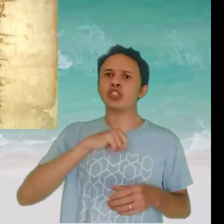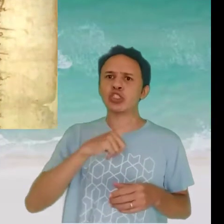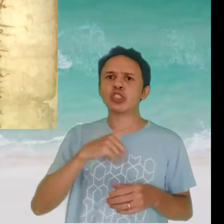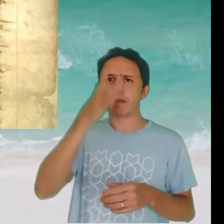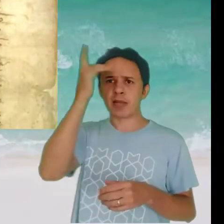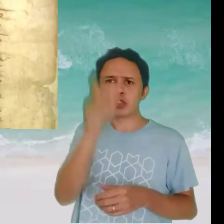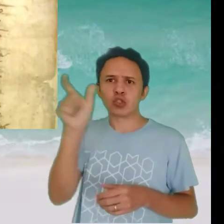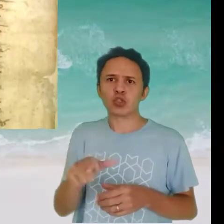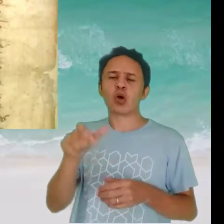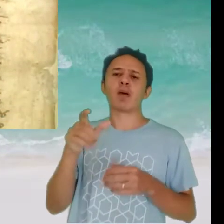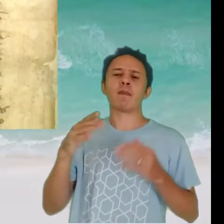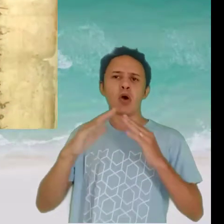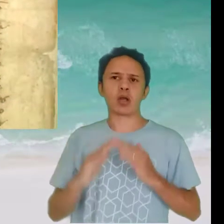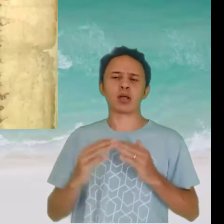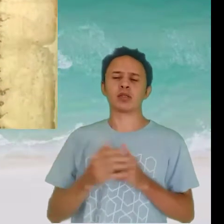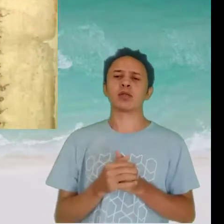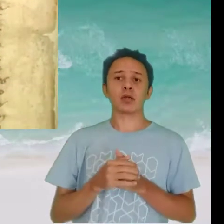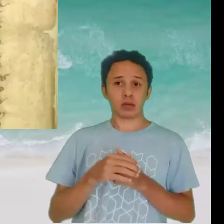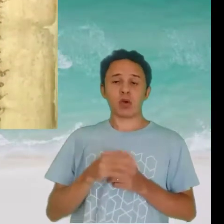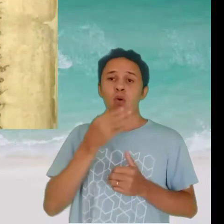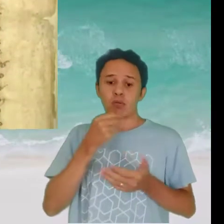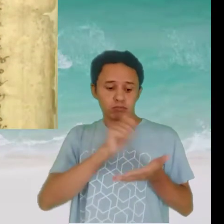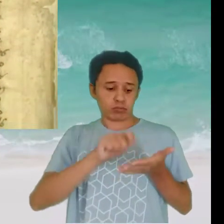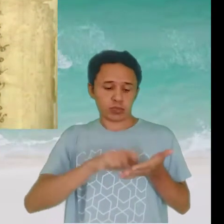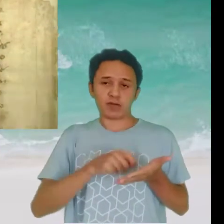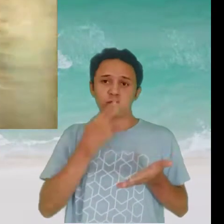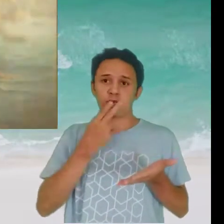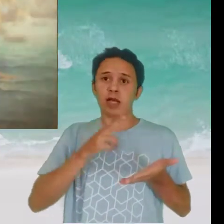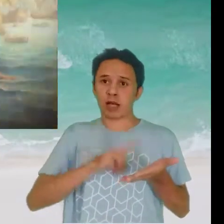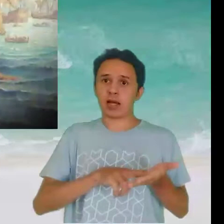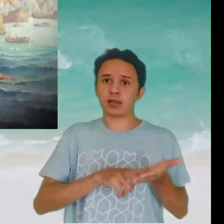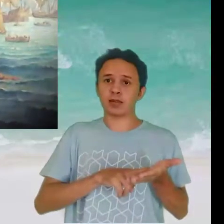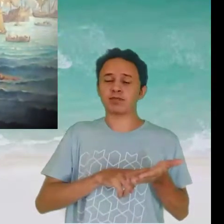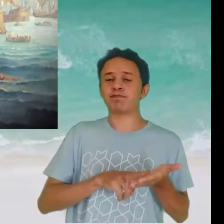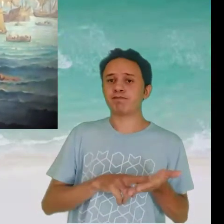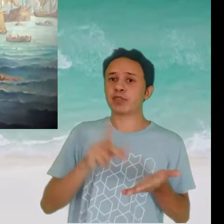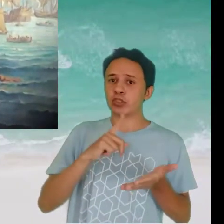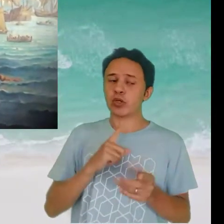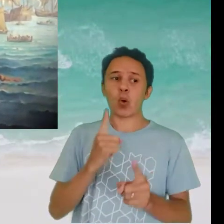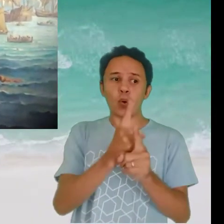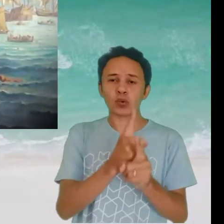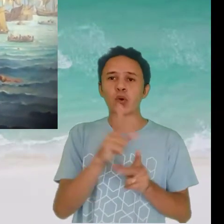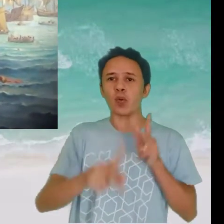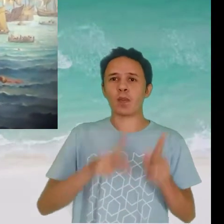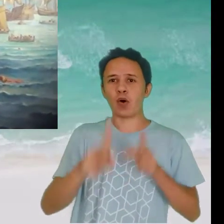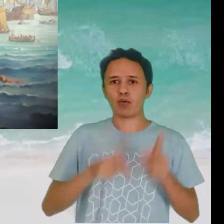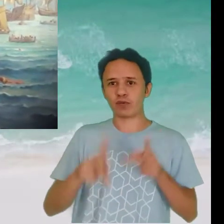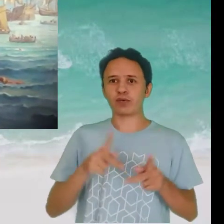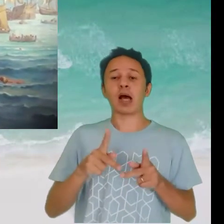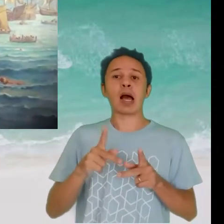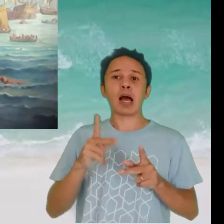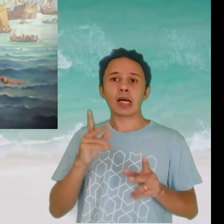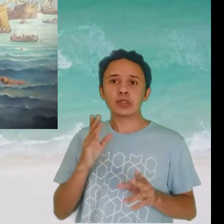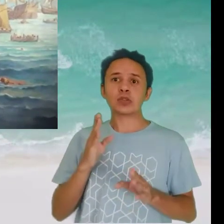Pero Vaz de Caminha escreveu uma linda carta contando esse encontro entre os dois povos. Para ambos os povos, aquele foi